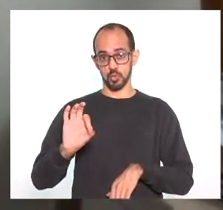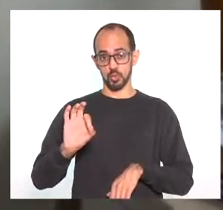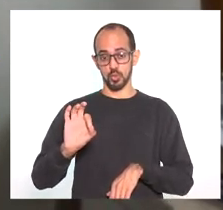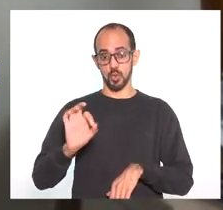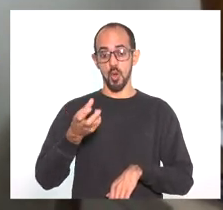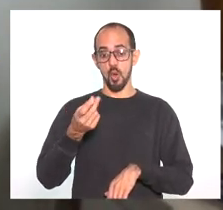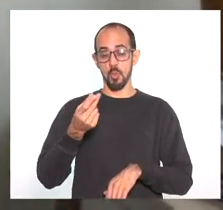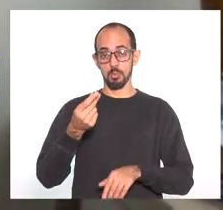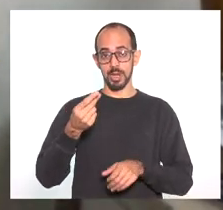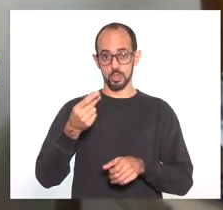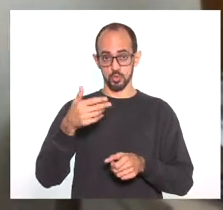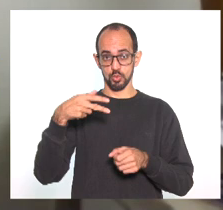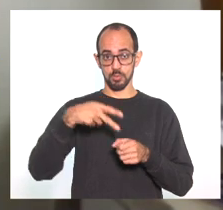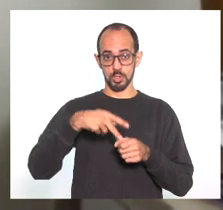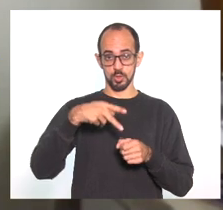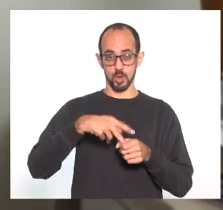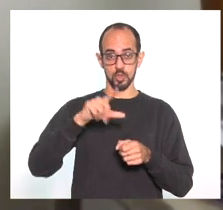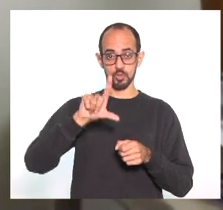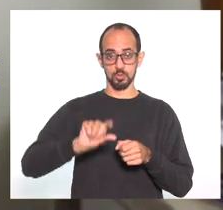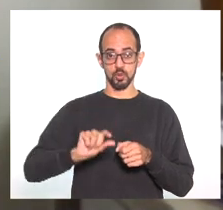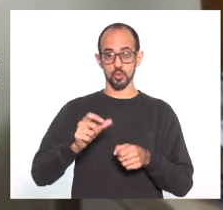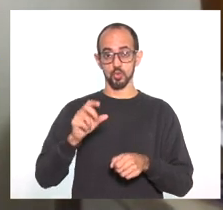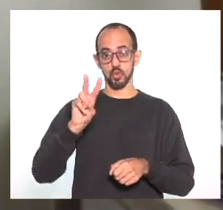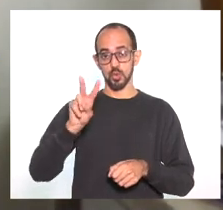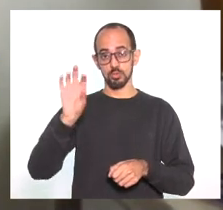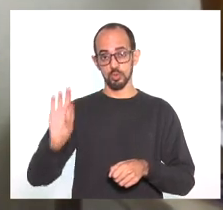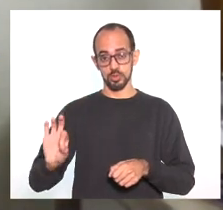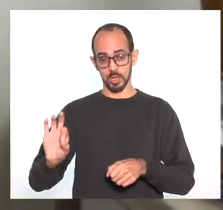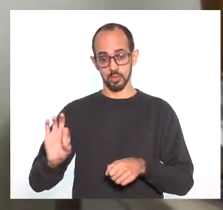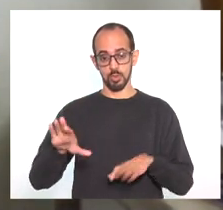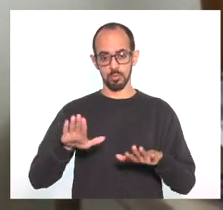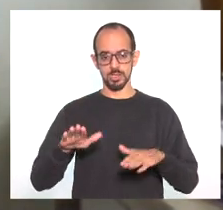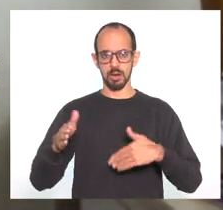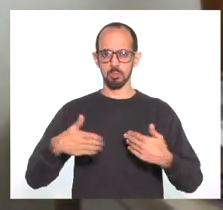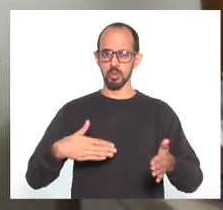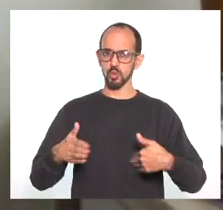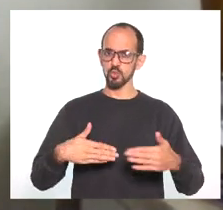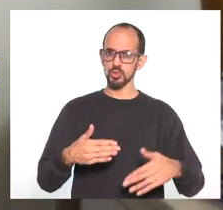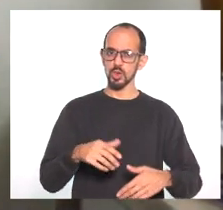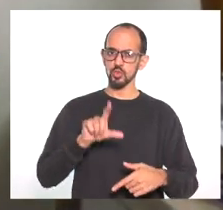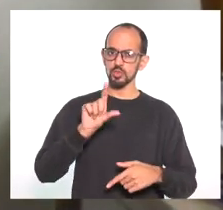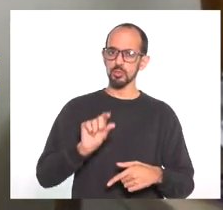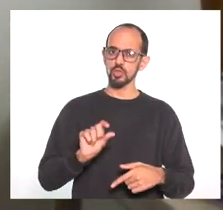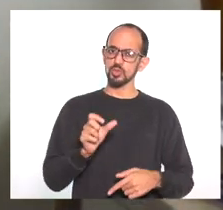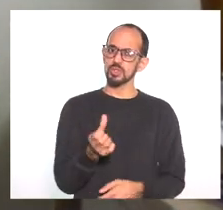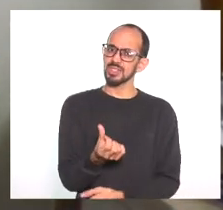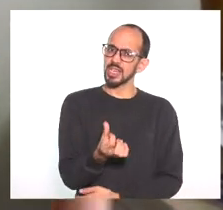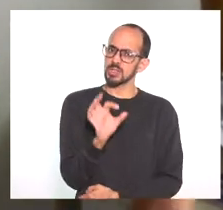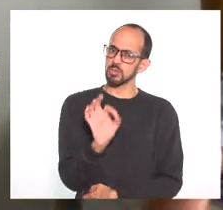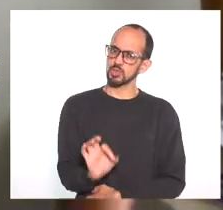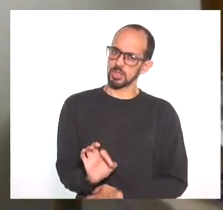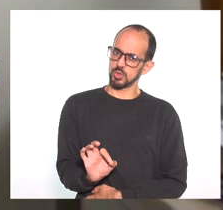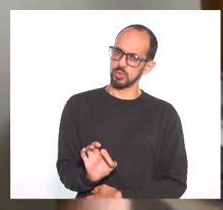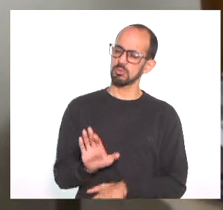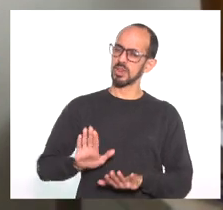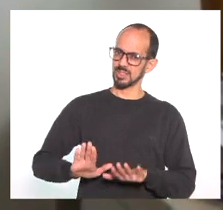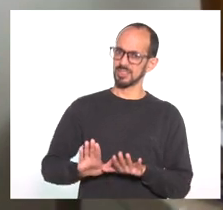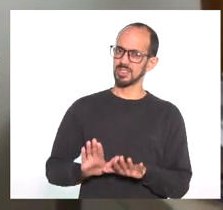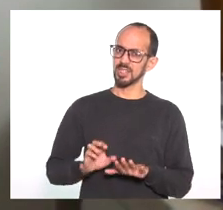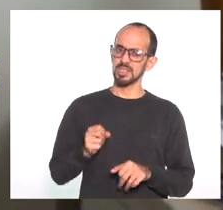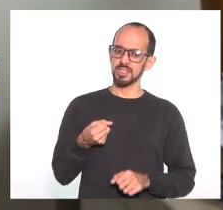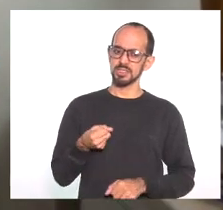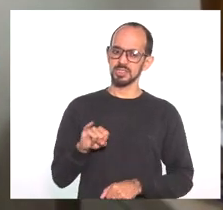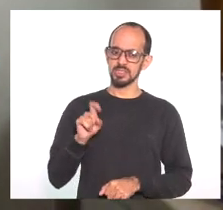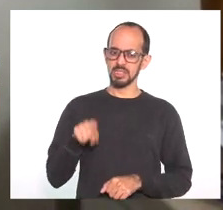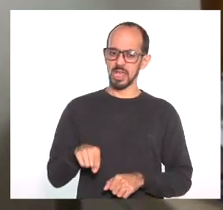decresceu 2%. E a produção caiu 6%. Ora, se é um produto triplo,